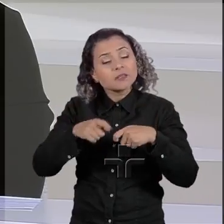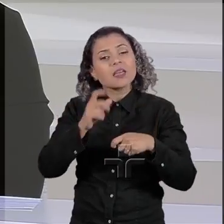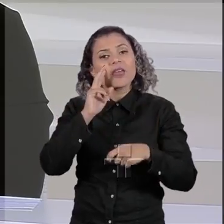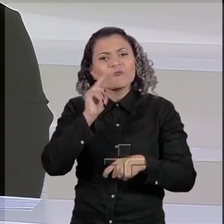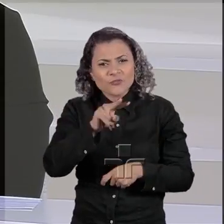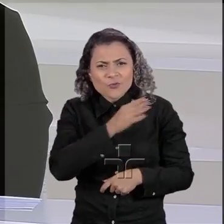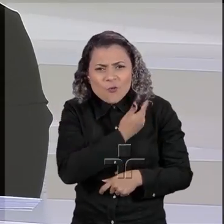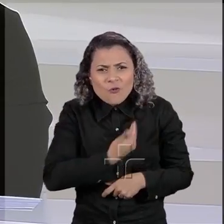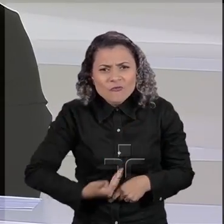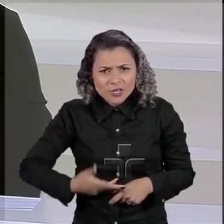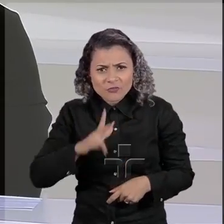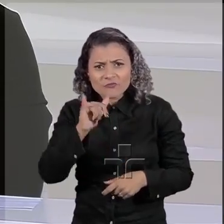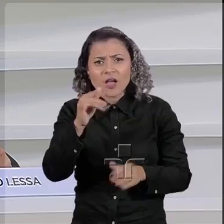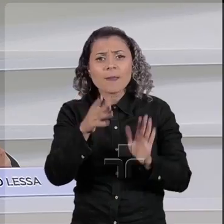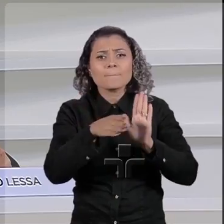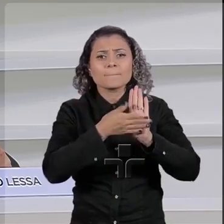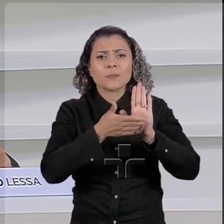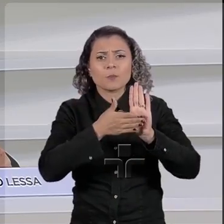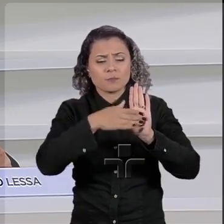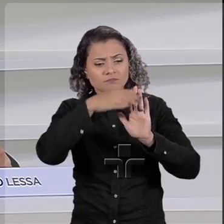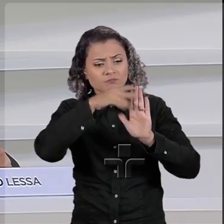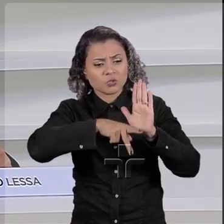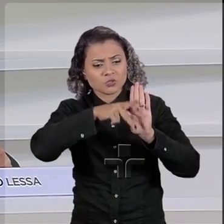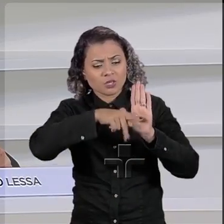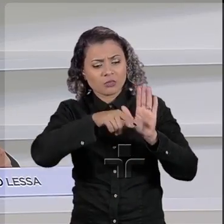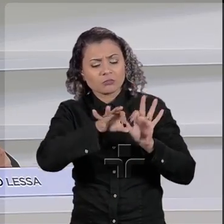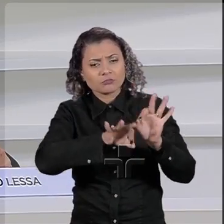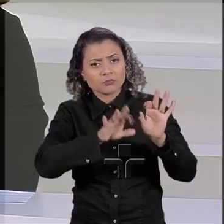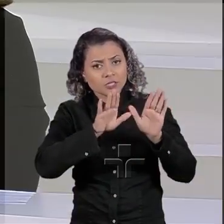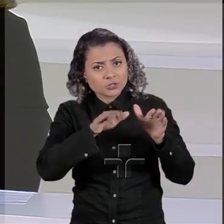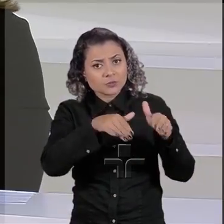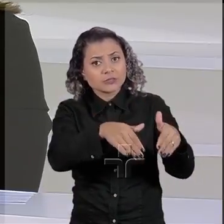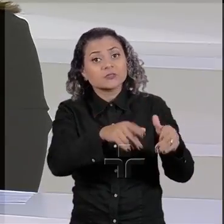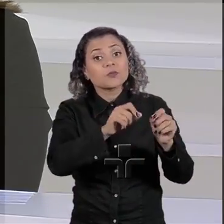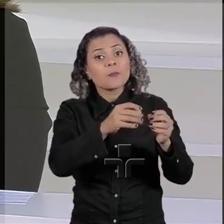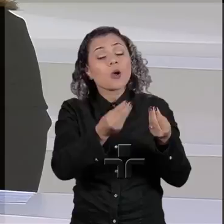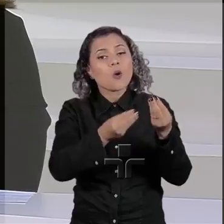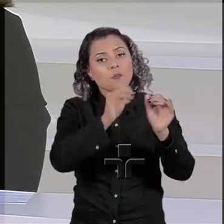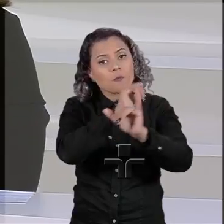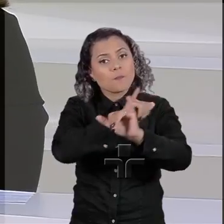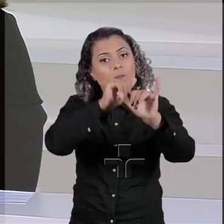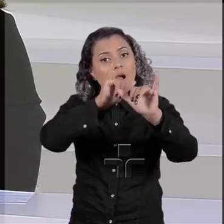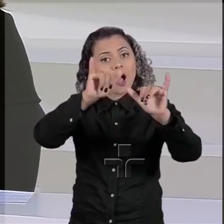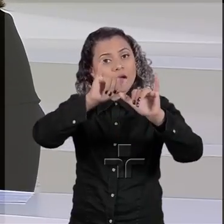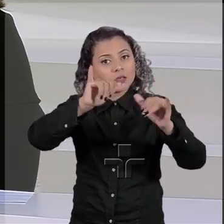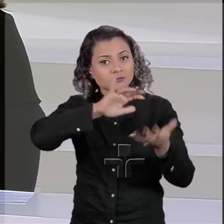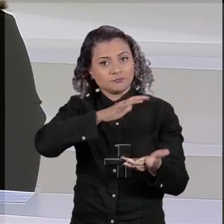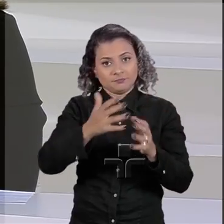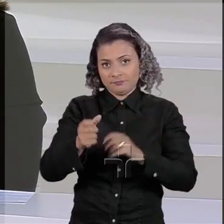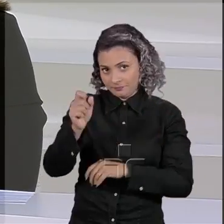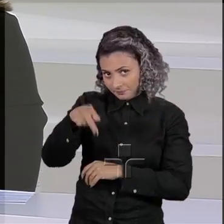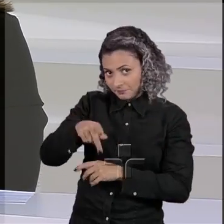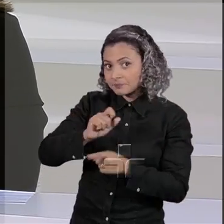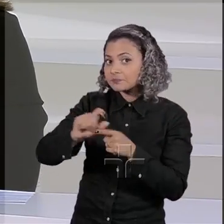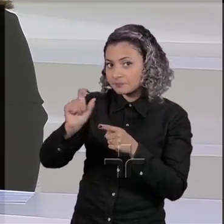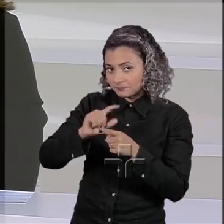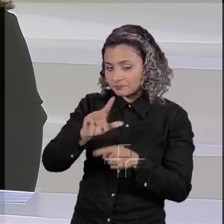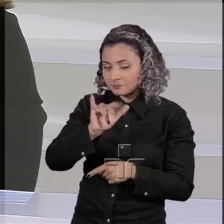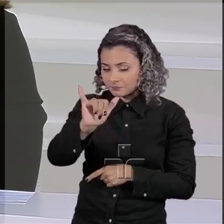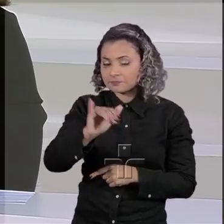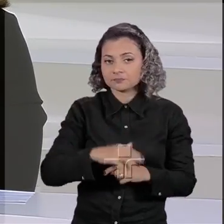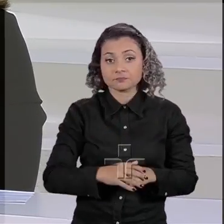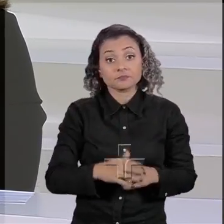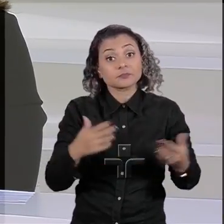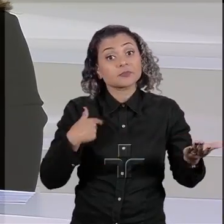o governo vai lançar um programa específico para tratar do marketing relacionado à reforma da Previdência. Agora, eu